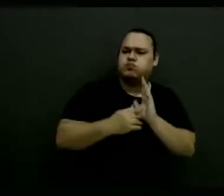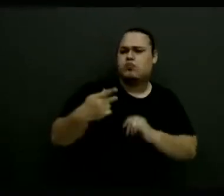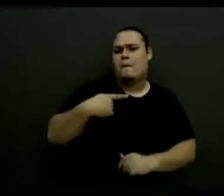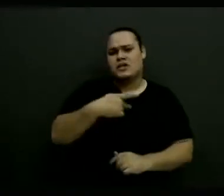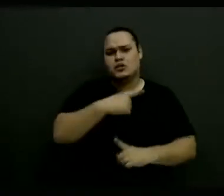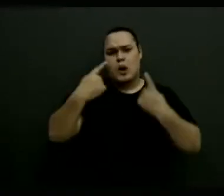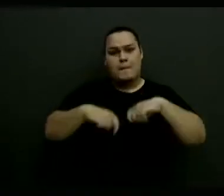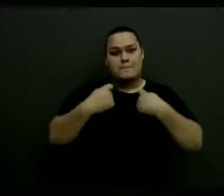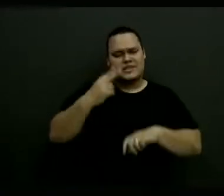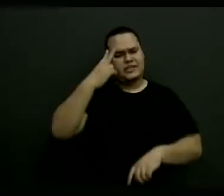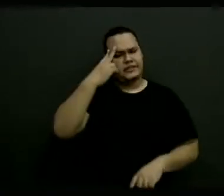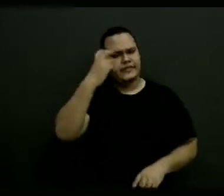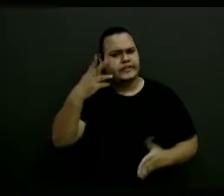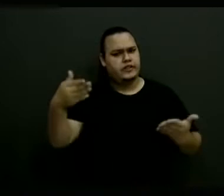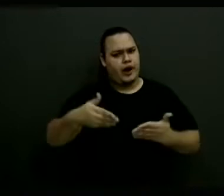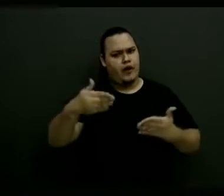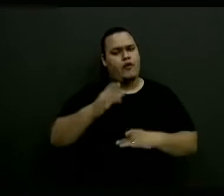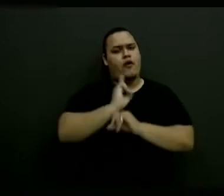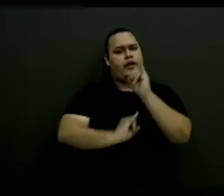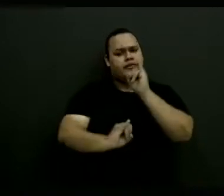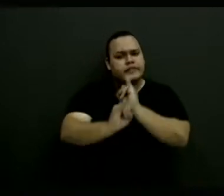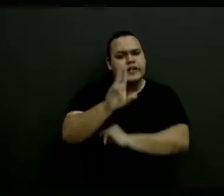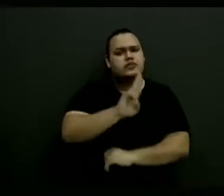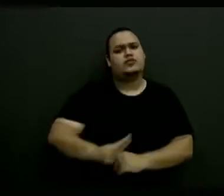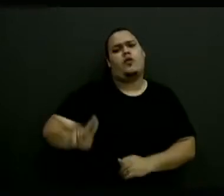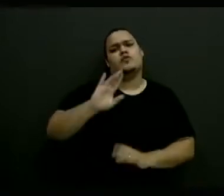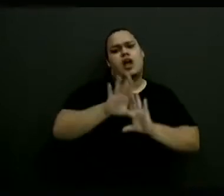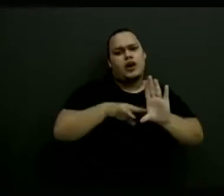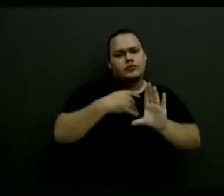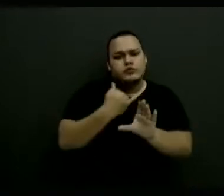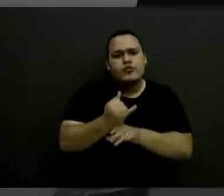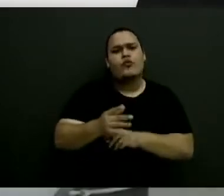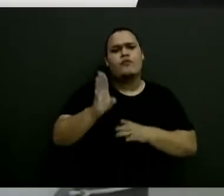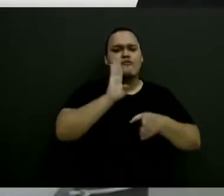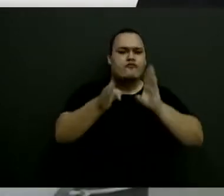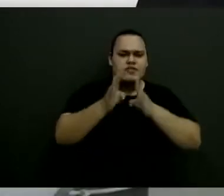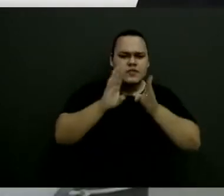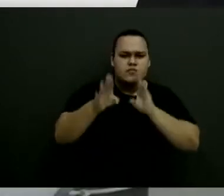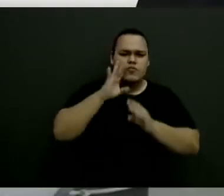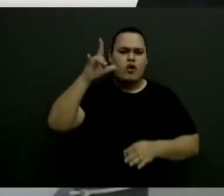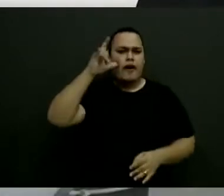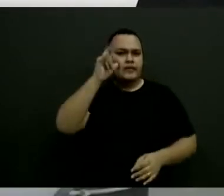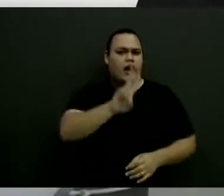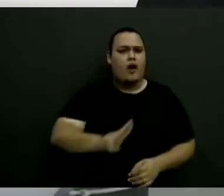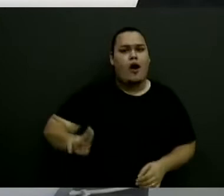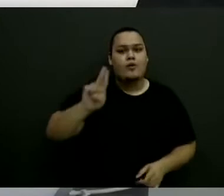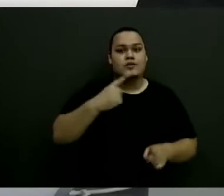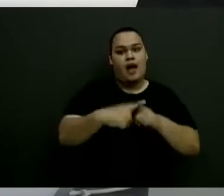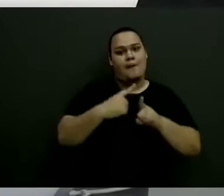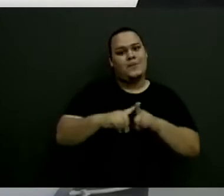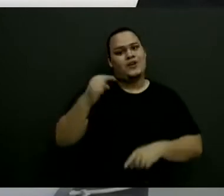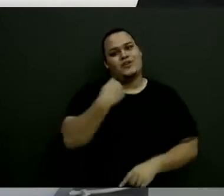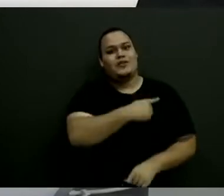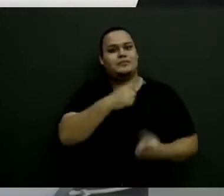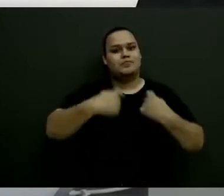nos atualizando, buscando todos os recursos tecnológicos que estão à disposição para que nós possamos pregar